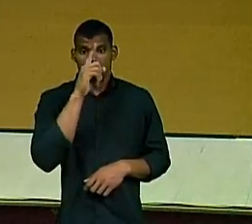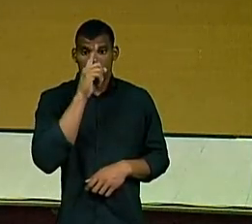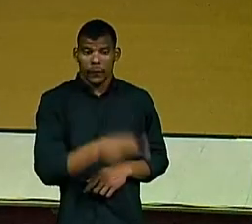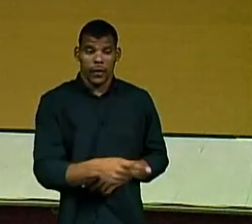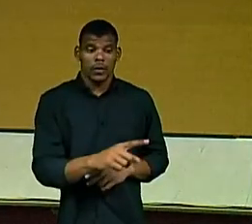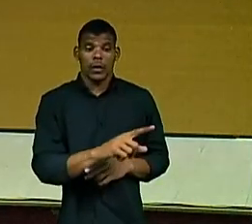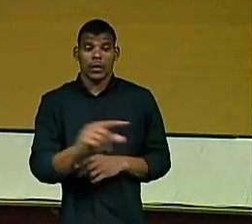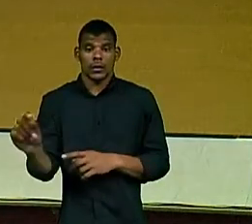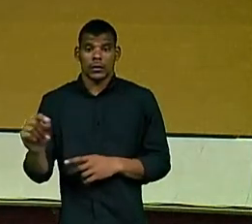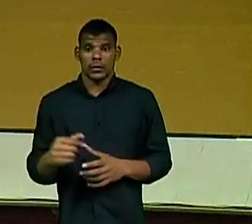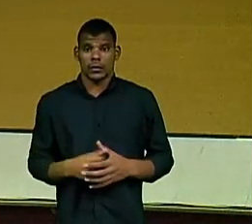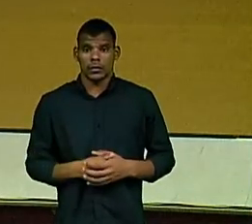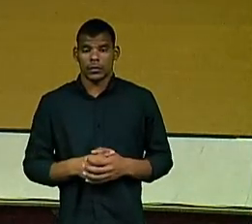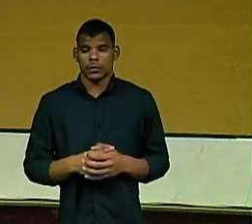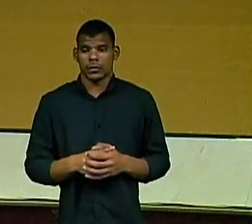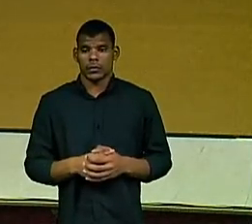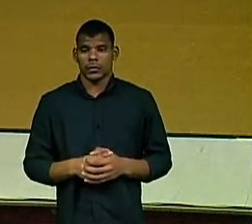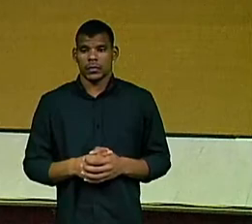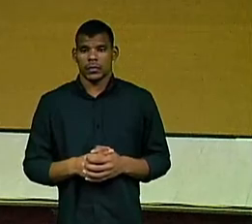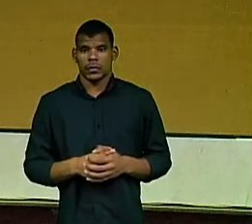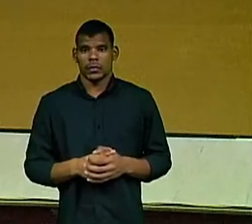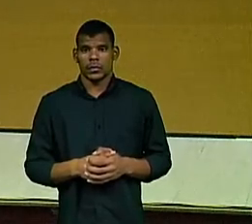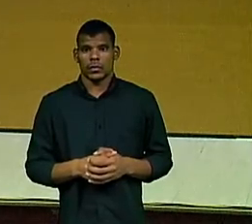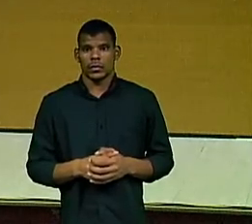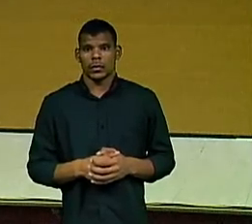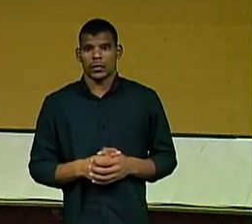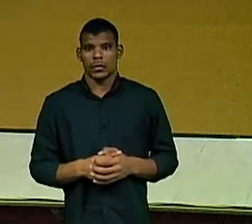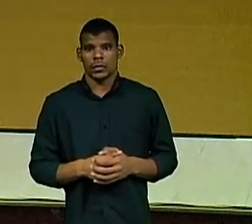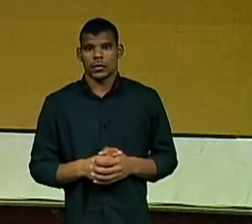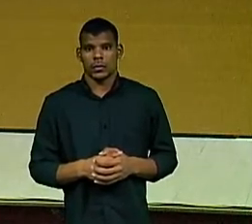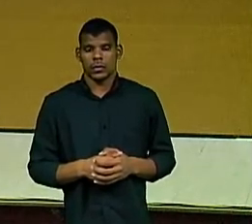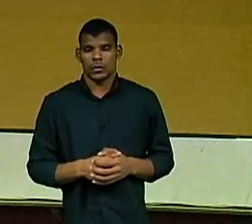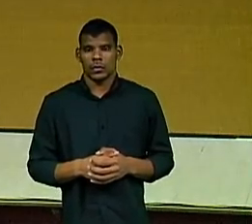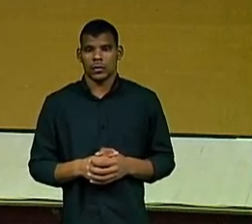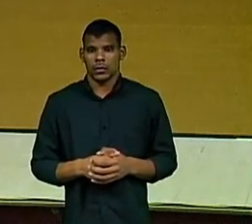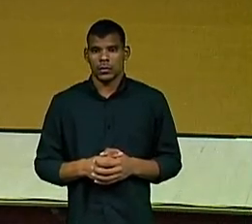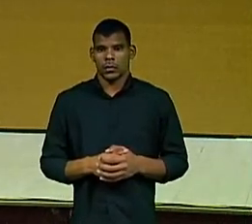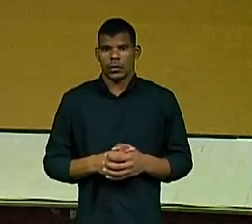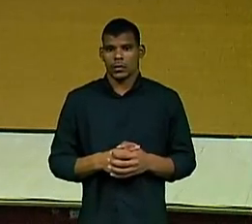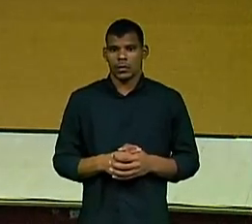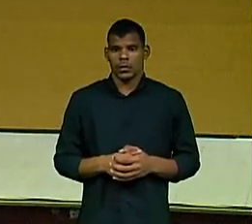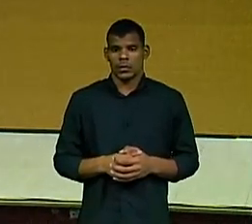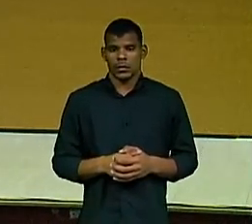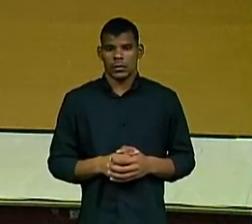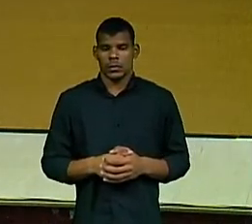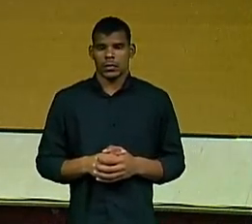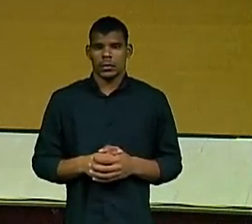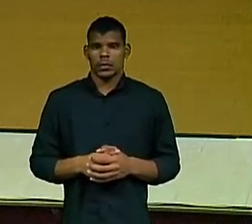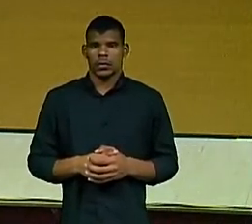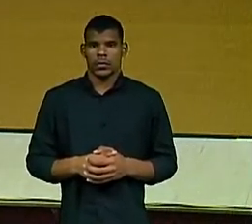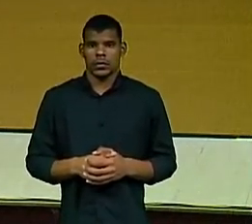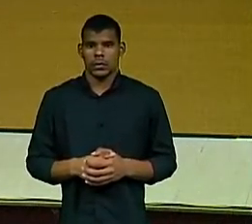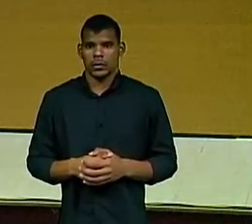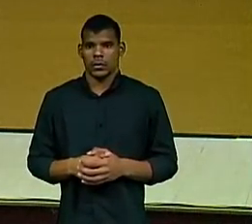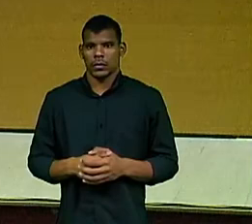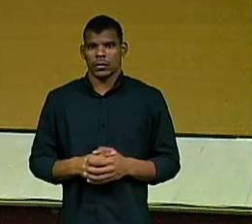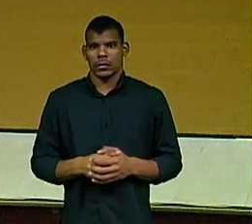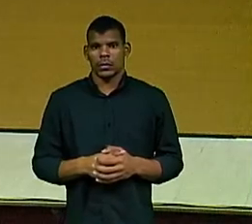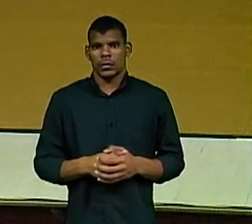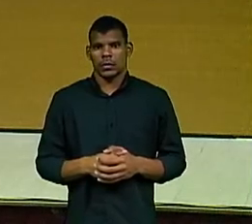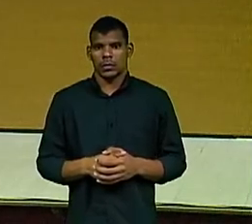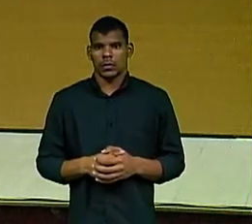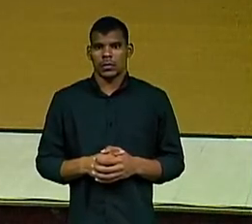é tipo assim Se ele não fosse você pega uma vassoura e vai empurrando até a casa do vizinho mas você não mata